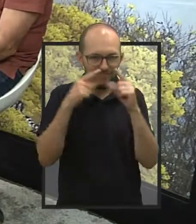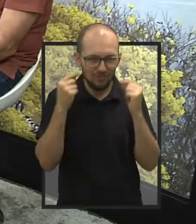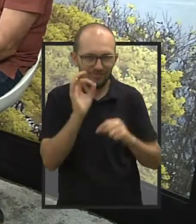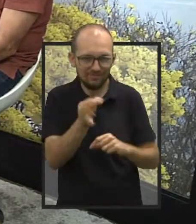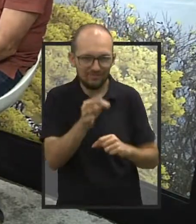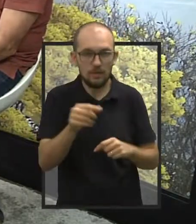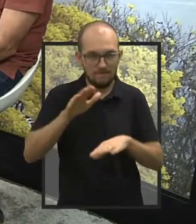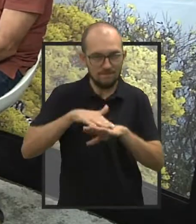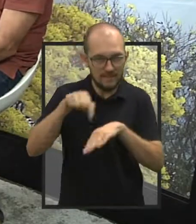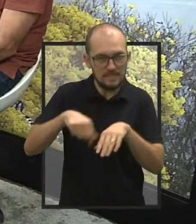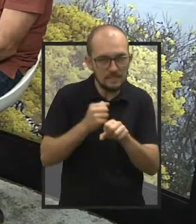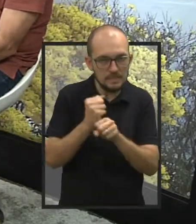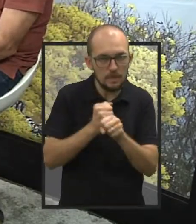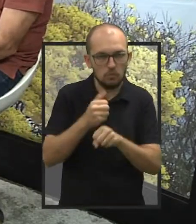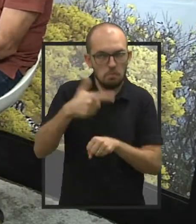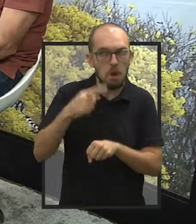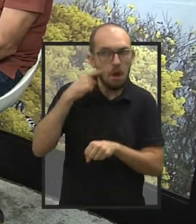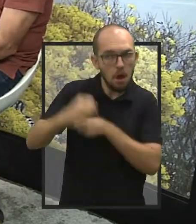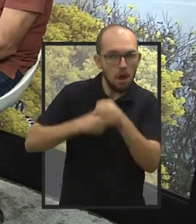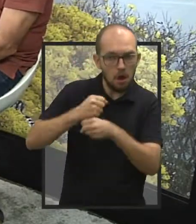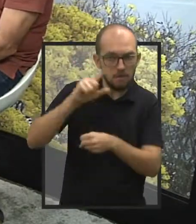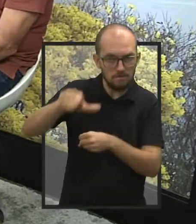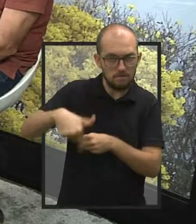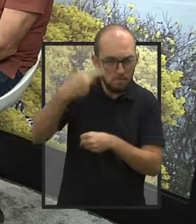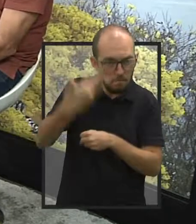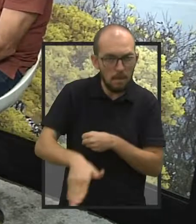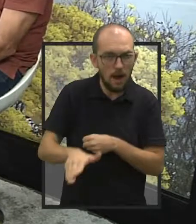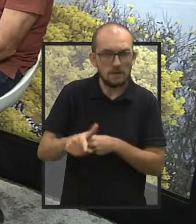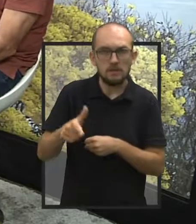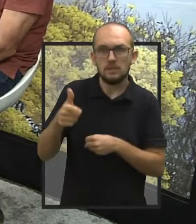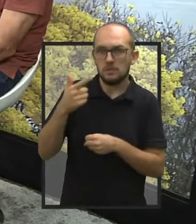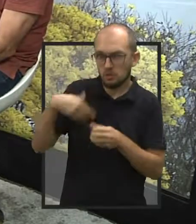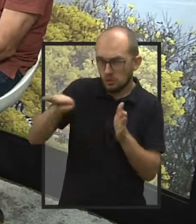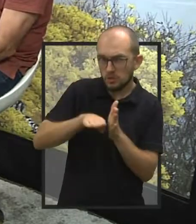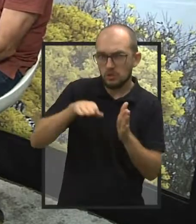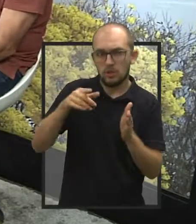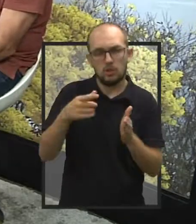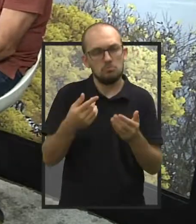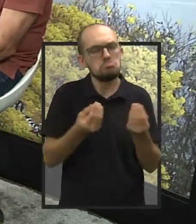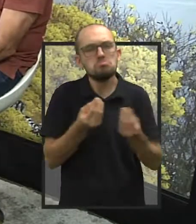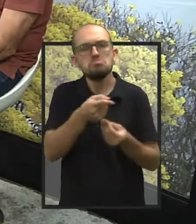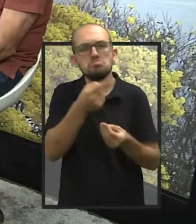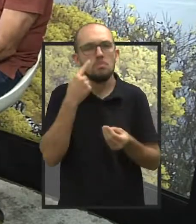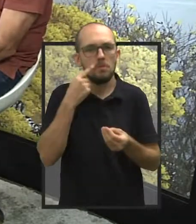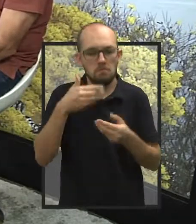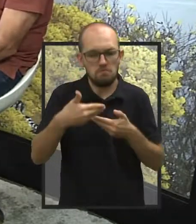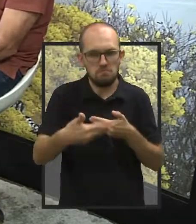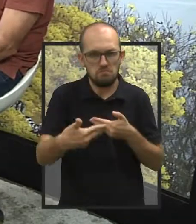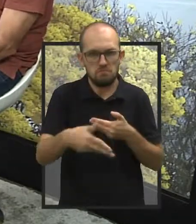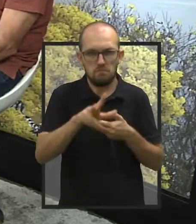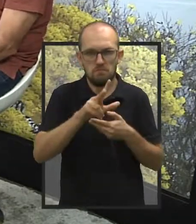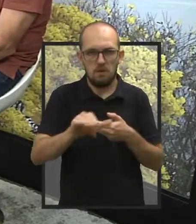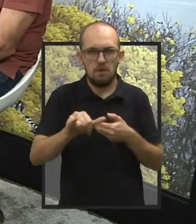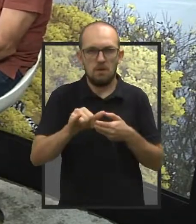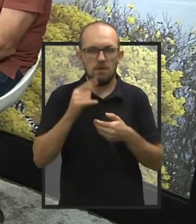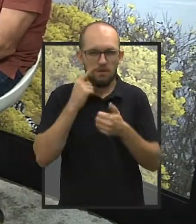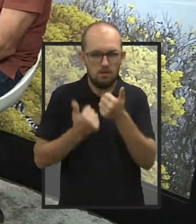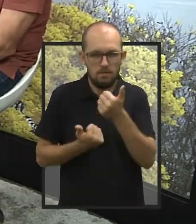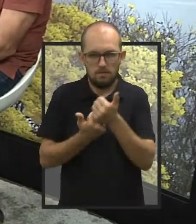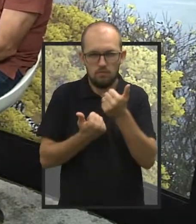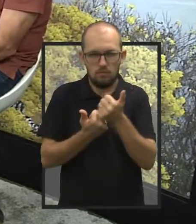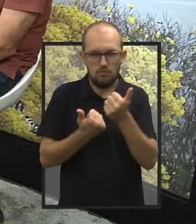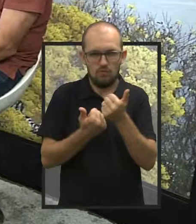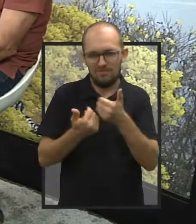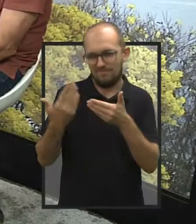isso esse ano e já tem expectativa para o ano que vem de novas emendas. O senhor também provavelmente deve ter manifestado seu apoio